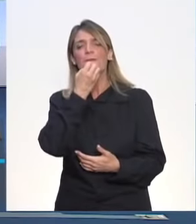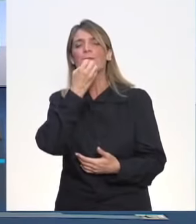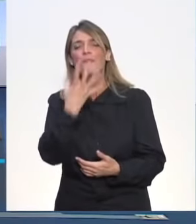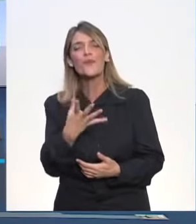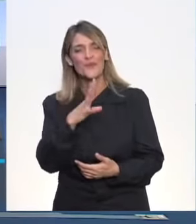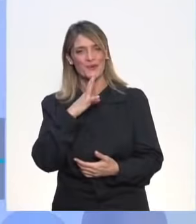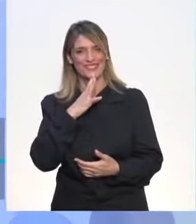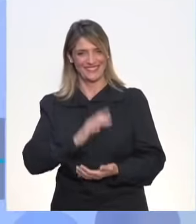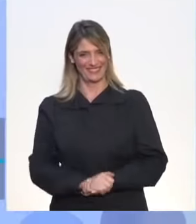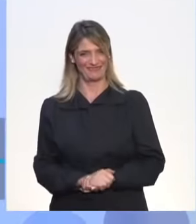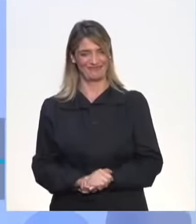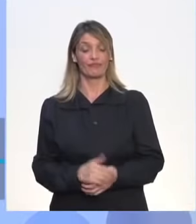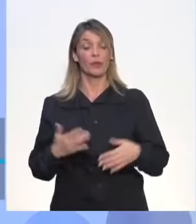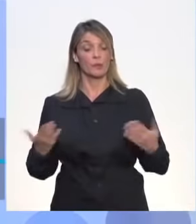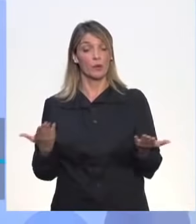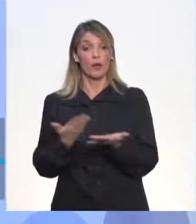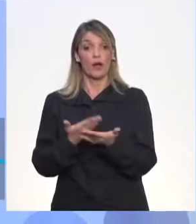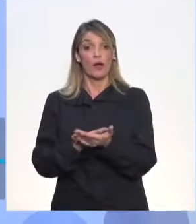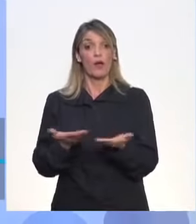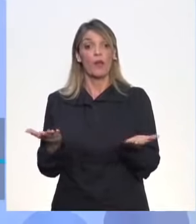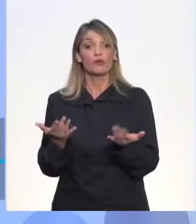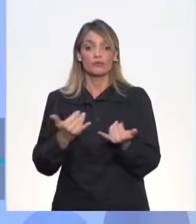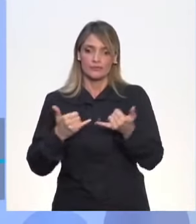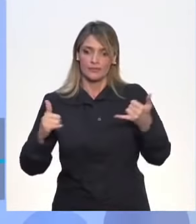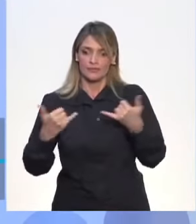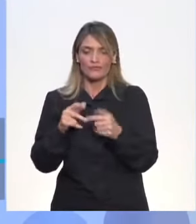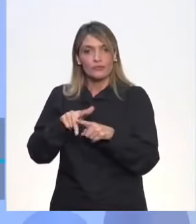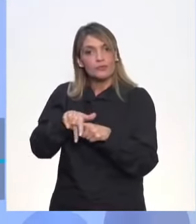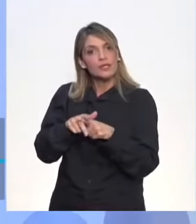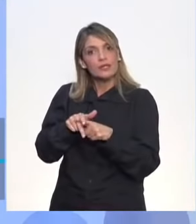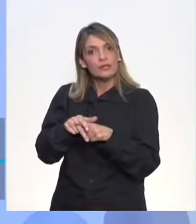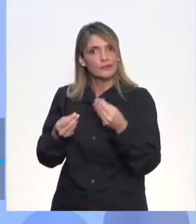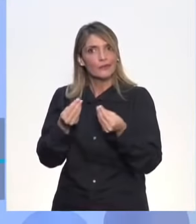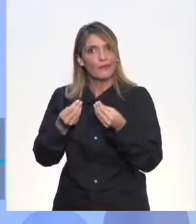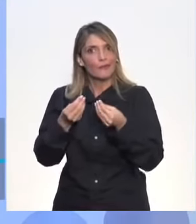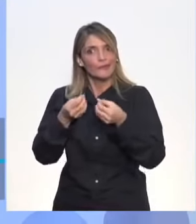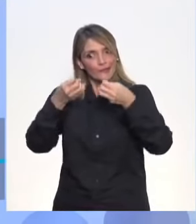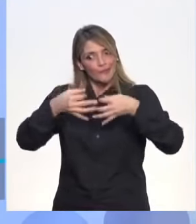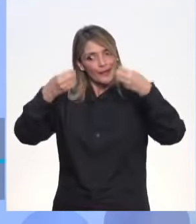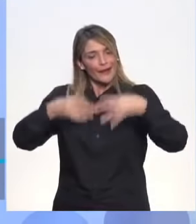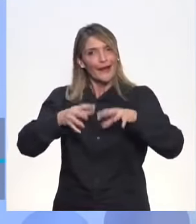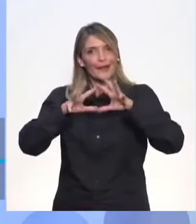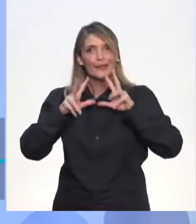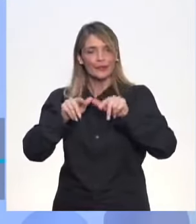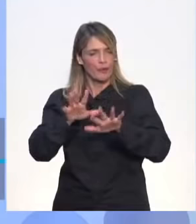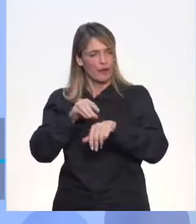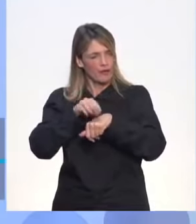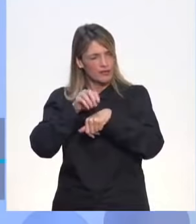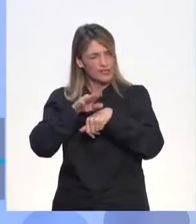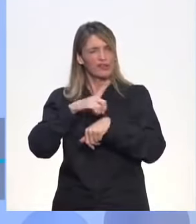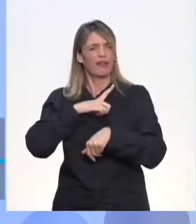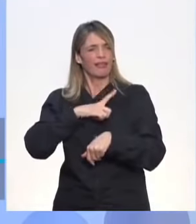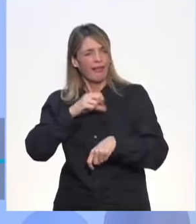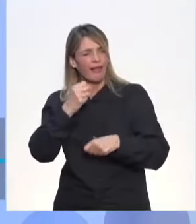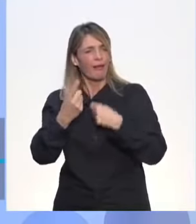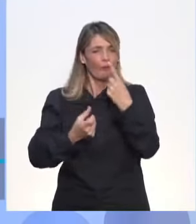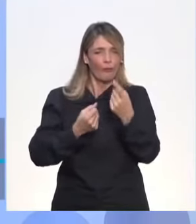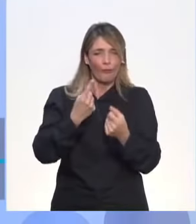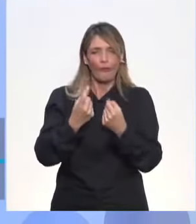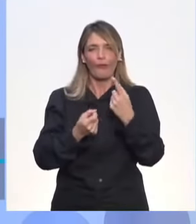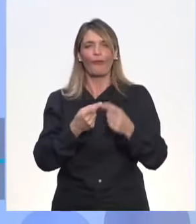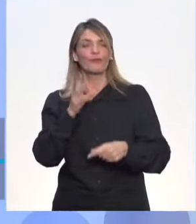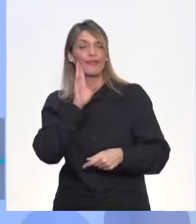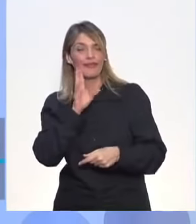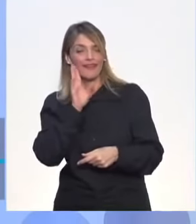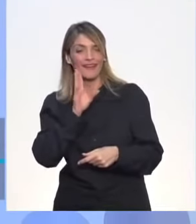com a aula de hoje é sobre energia mecânica Quem Sou Eu para falar e explicar tudo sobre energia mas a gente tem algumas dicas algumas coisas bacanas aí